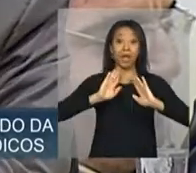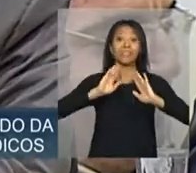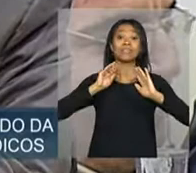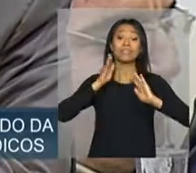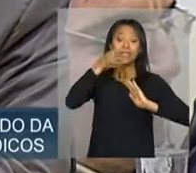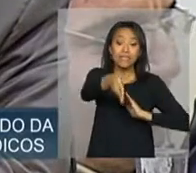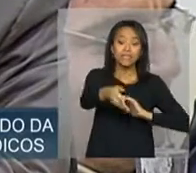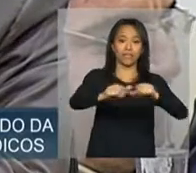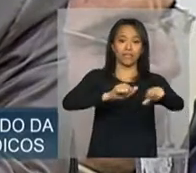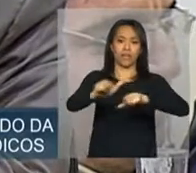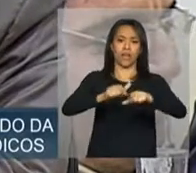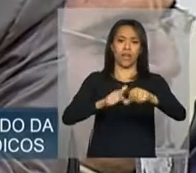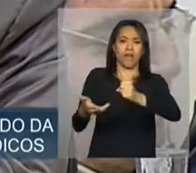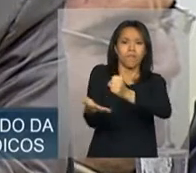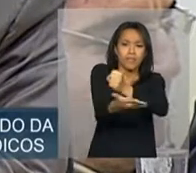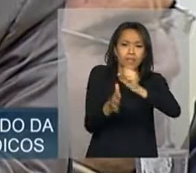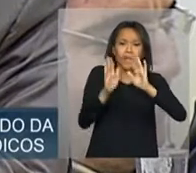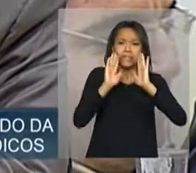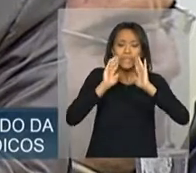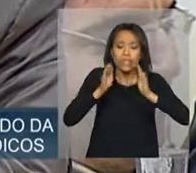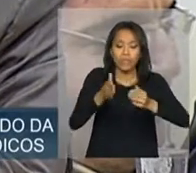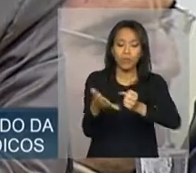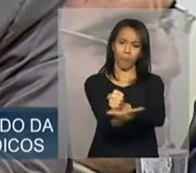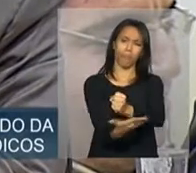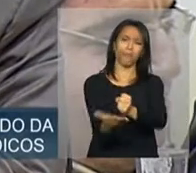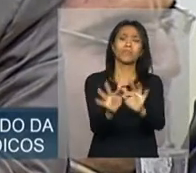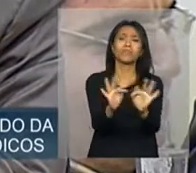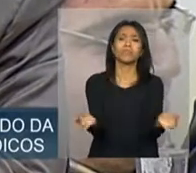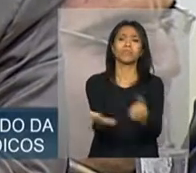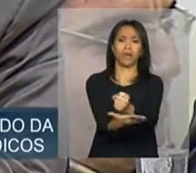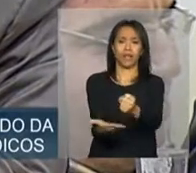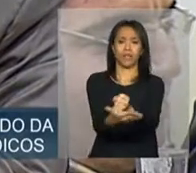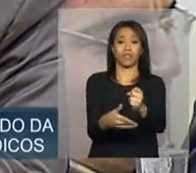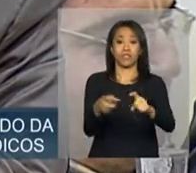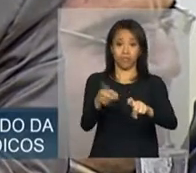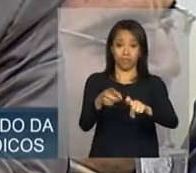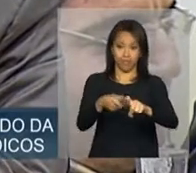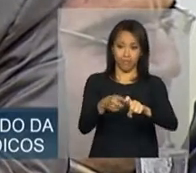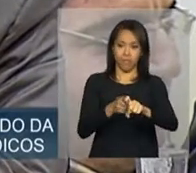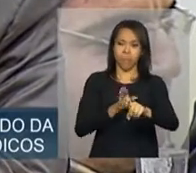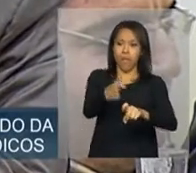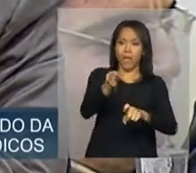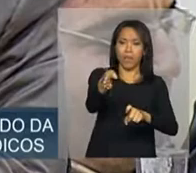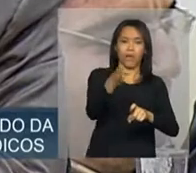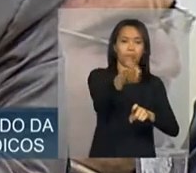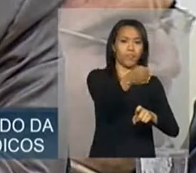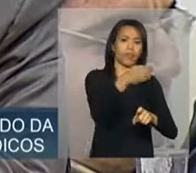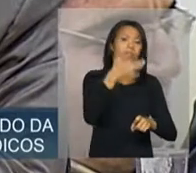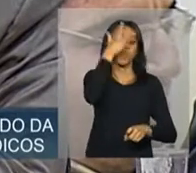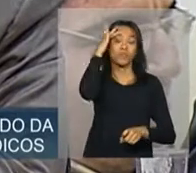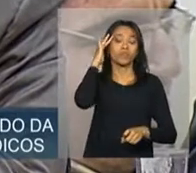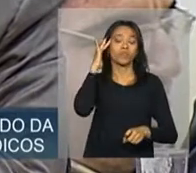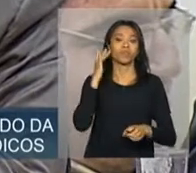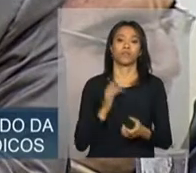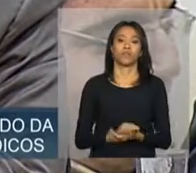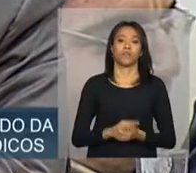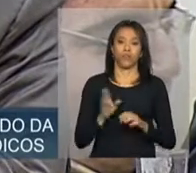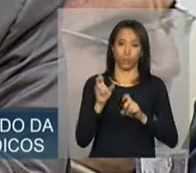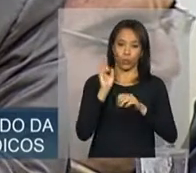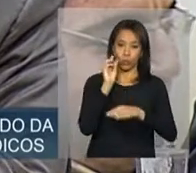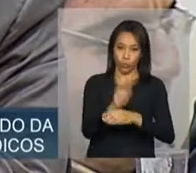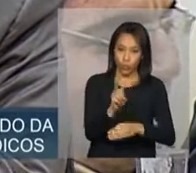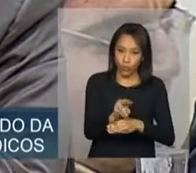básica na periferia das grandes cidades fora do ambiente hospitalar cuidando das pessoas onde elas vivem embora então essa primeira mudança a segunda